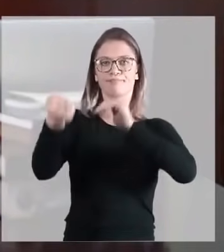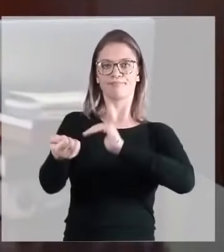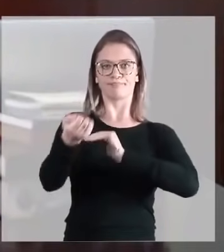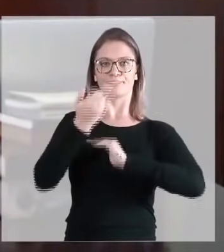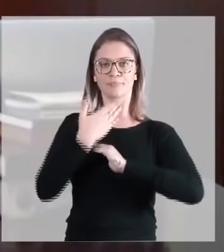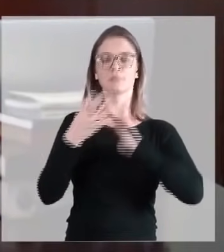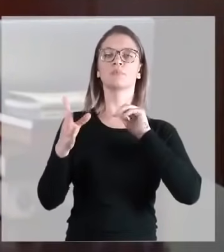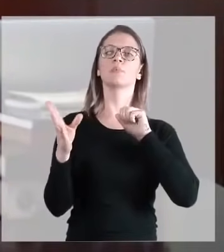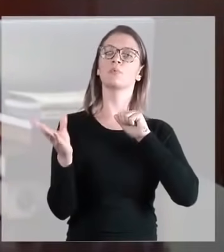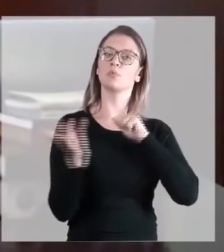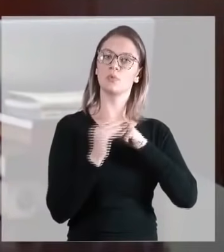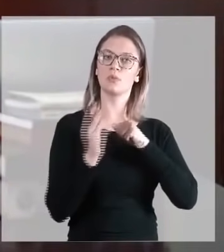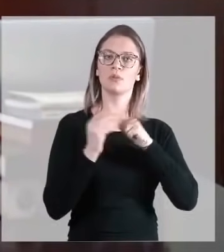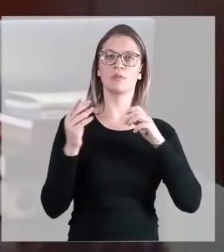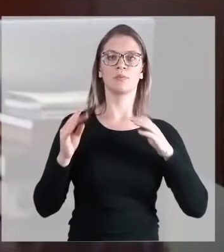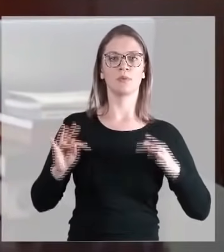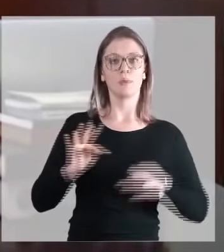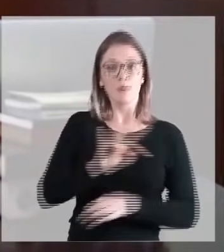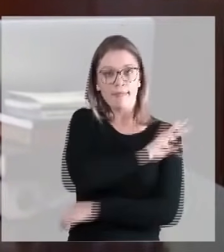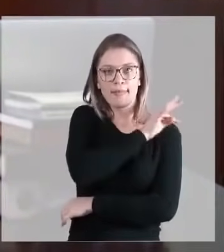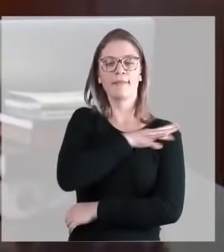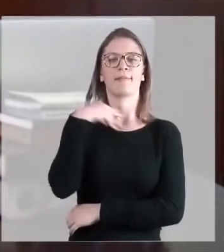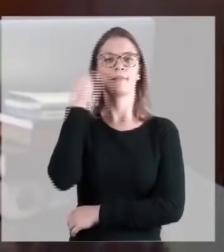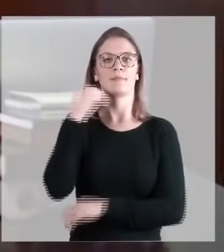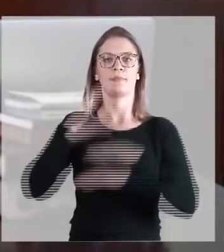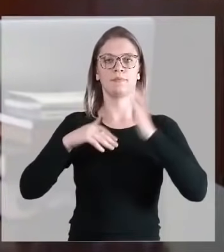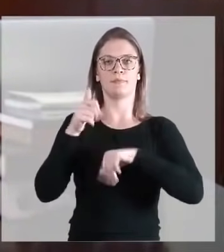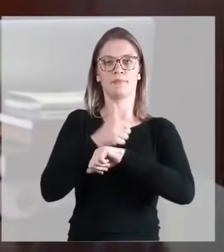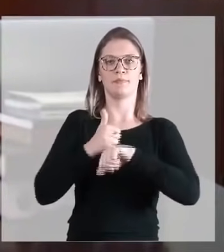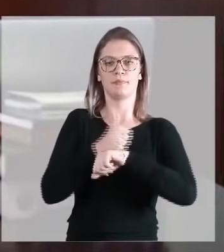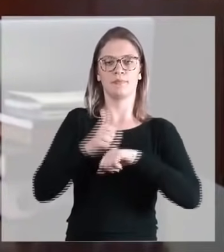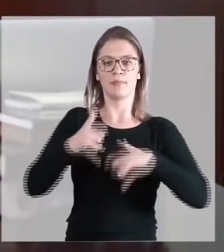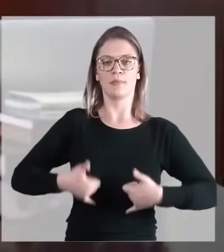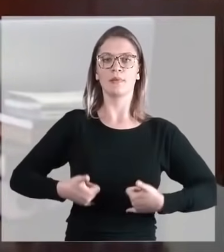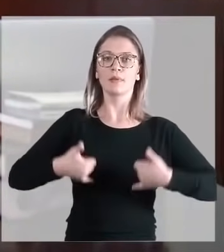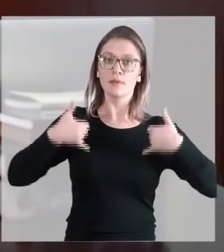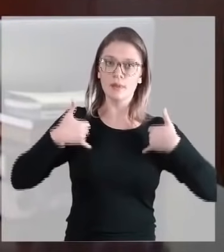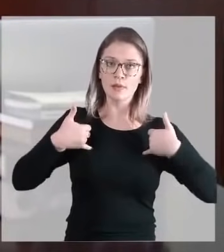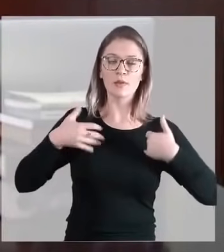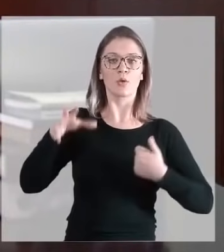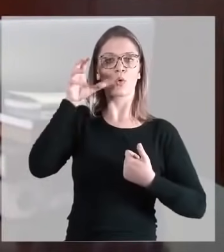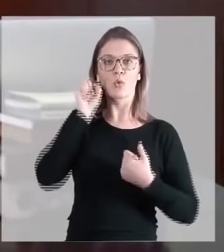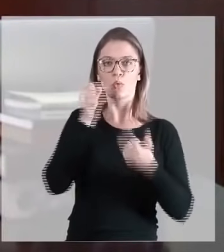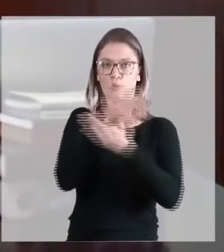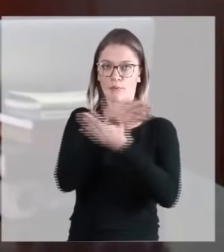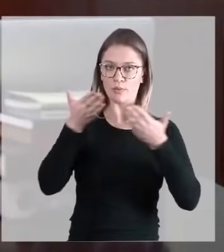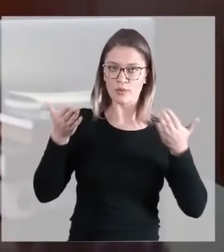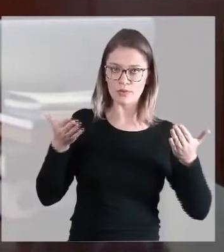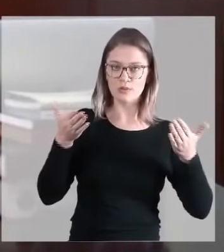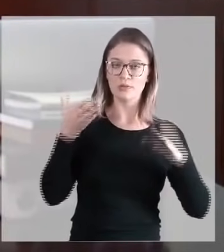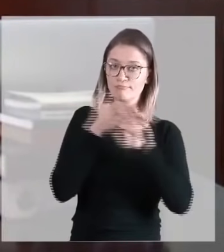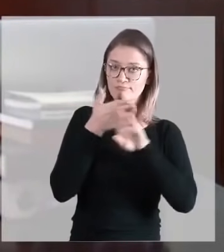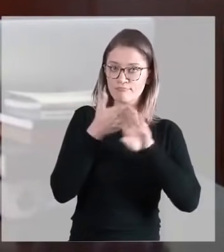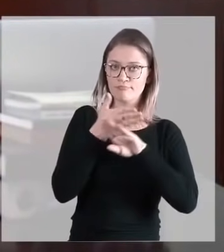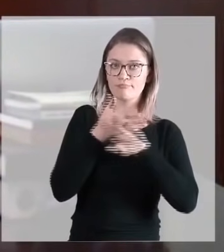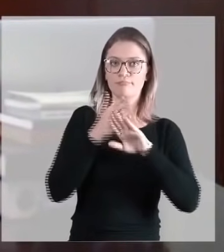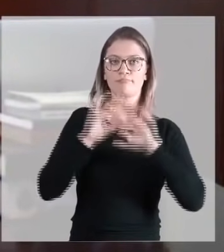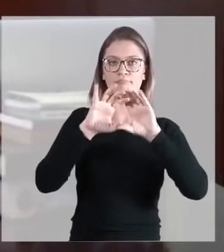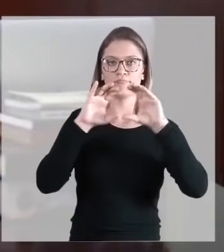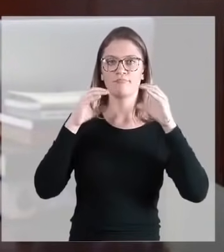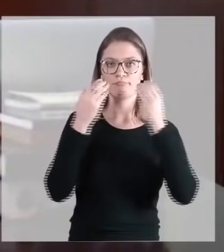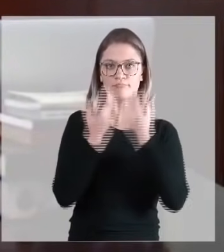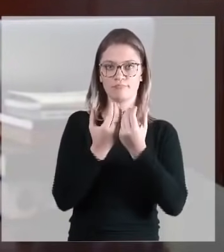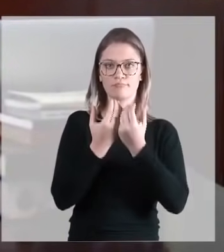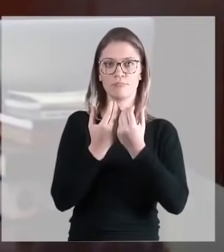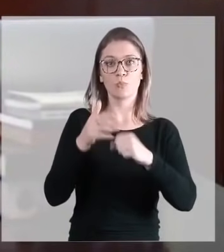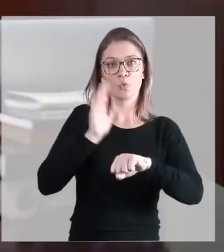superiores acima de mim em conhecimento, em técnica e em experiência profissional. Uma grande honra para mim ouvir os senhores e